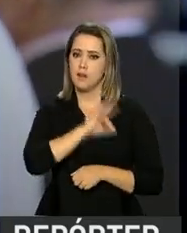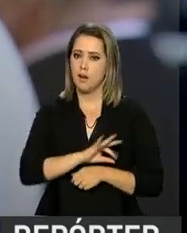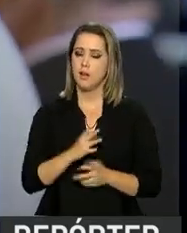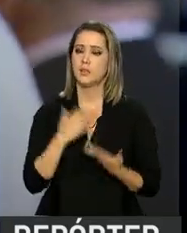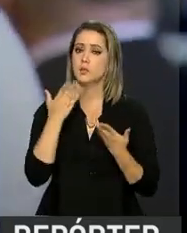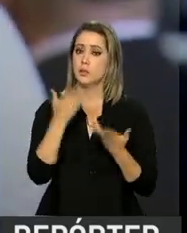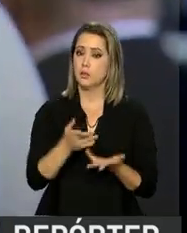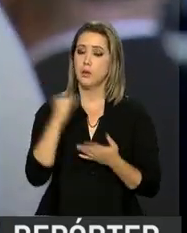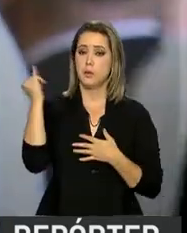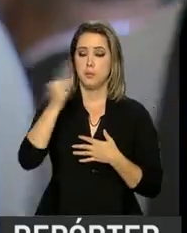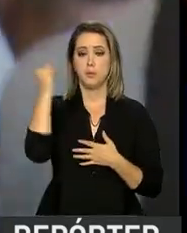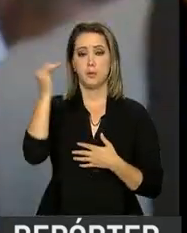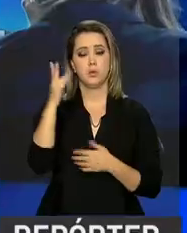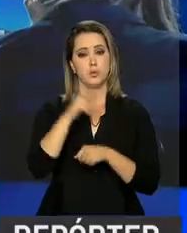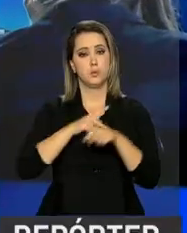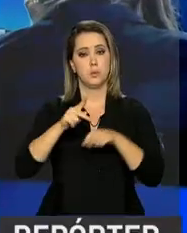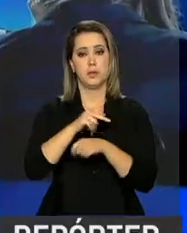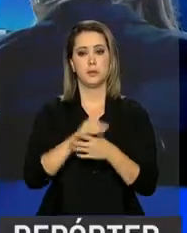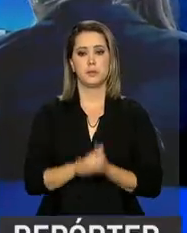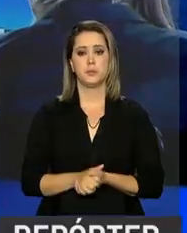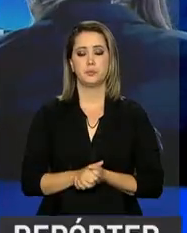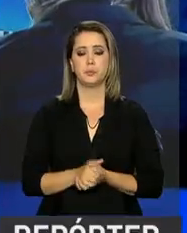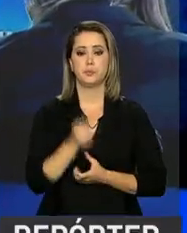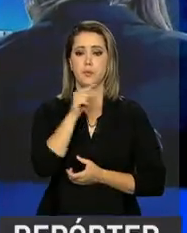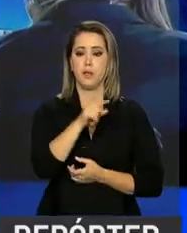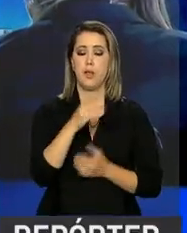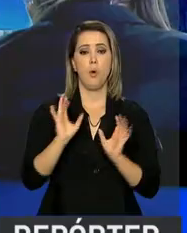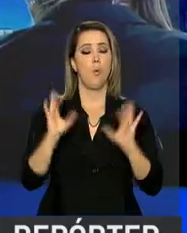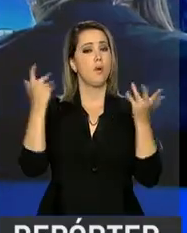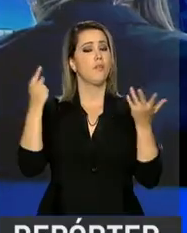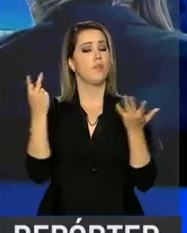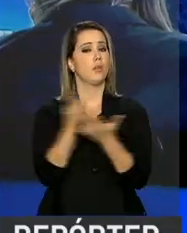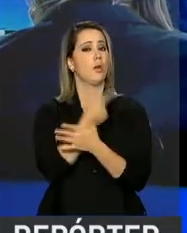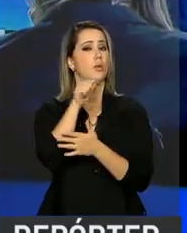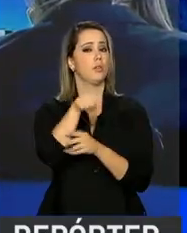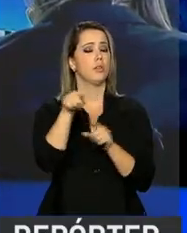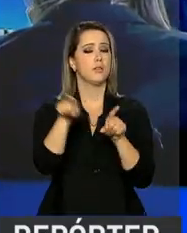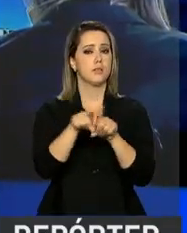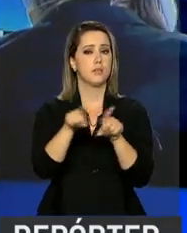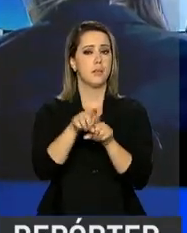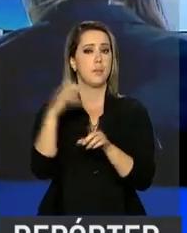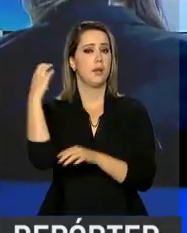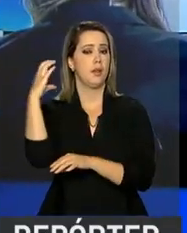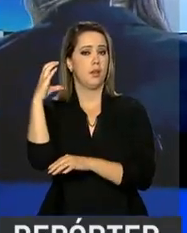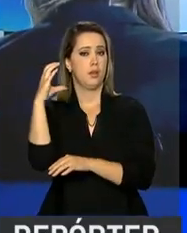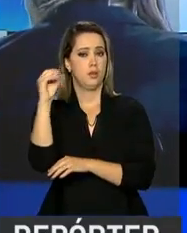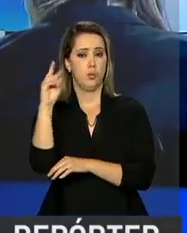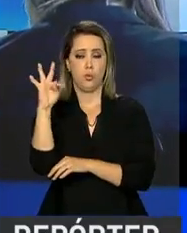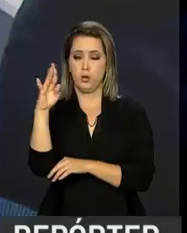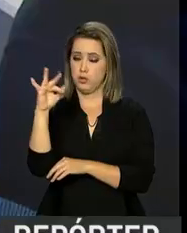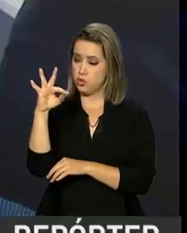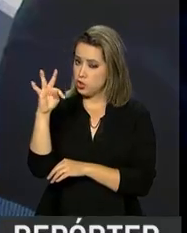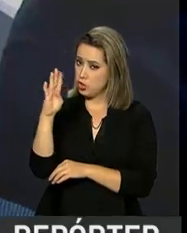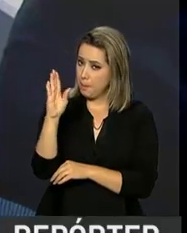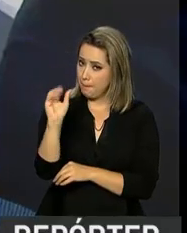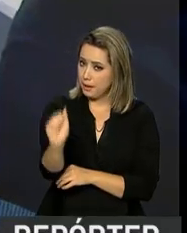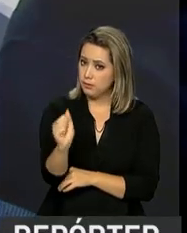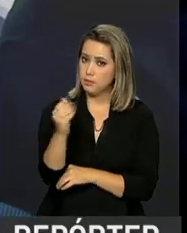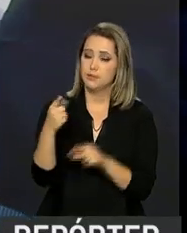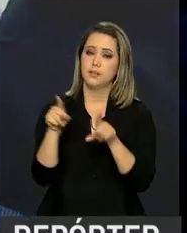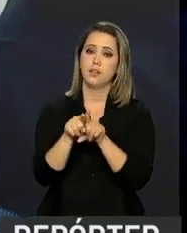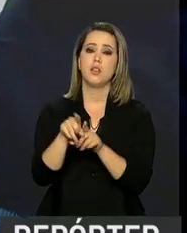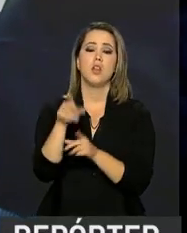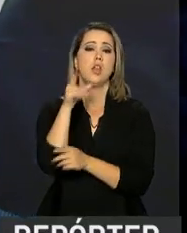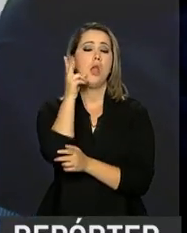isso é muito importante para o país. O feirão da Caixa acontece também em Curitiba e Fortaleza. Nas três